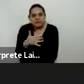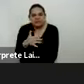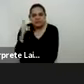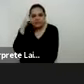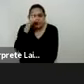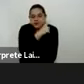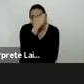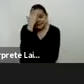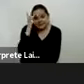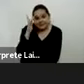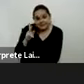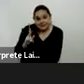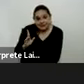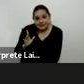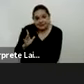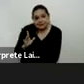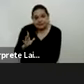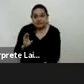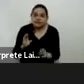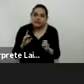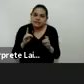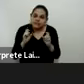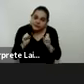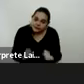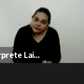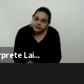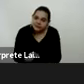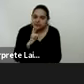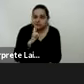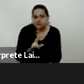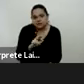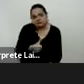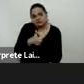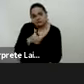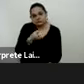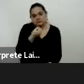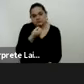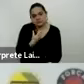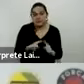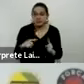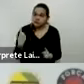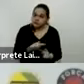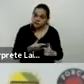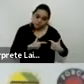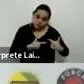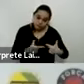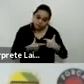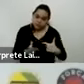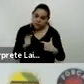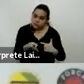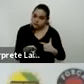essa batalha produza resultado. Agora, nós temos que perseverar. Sim.